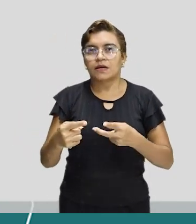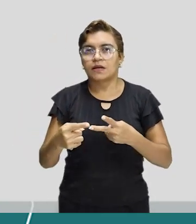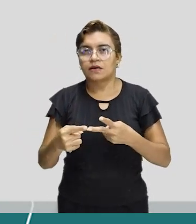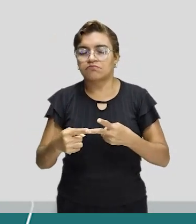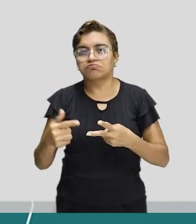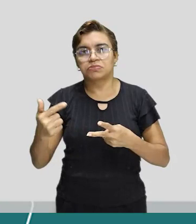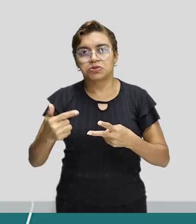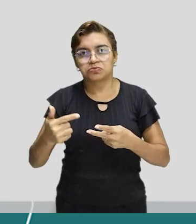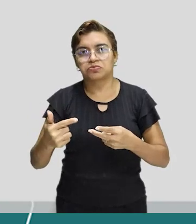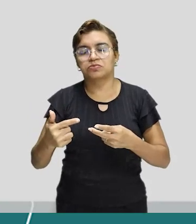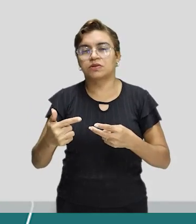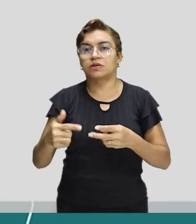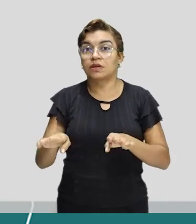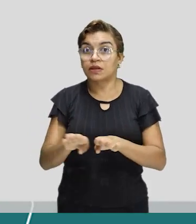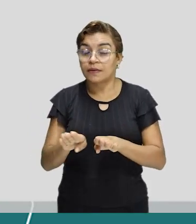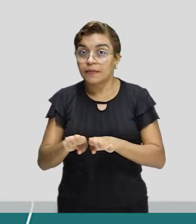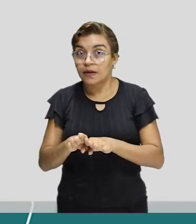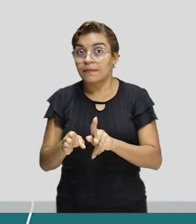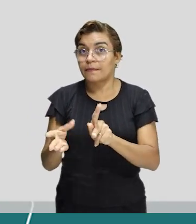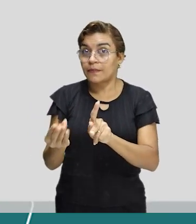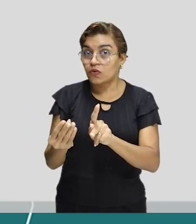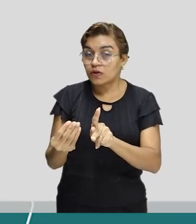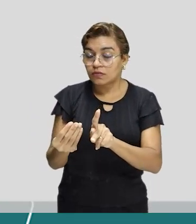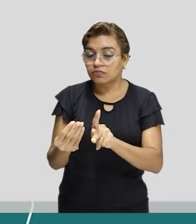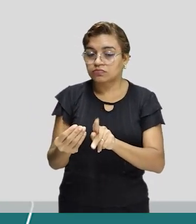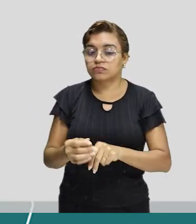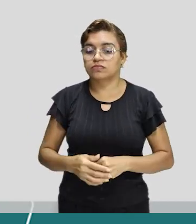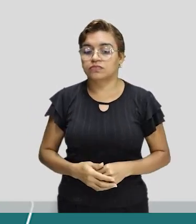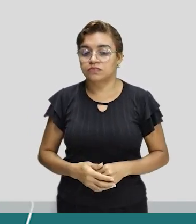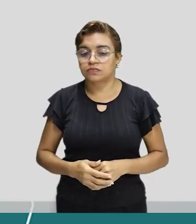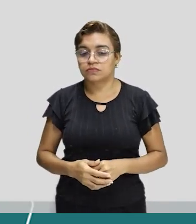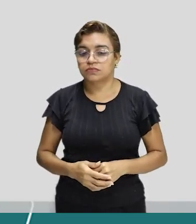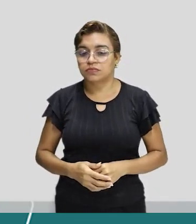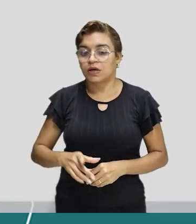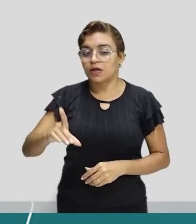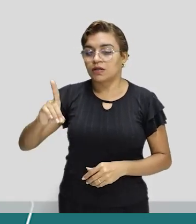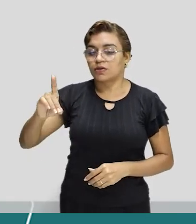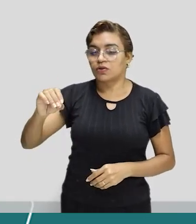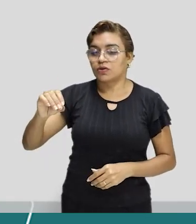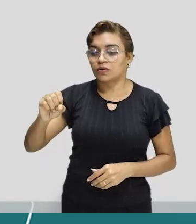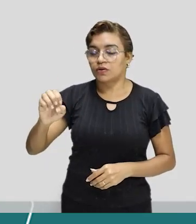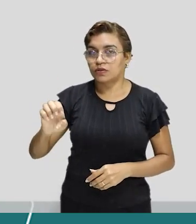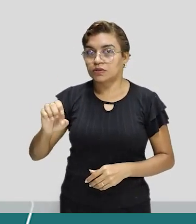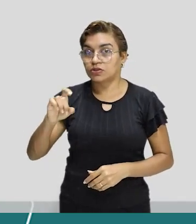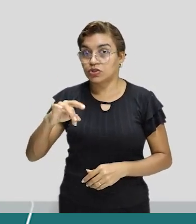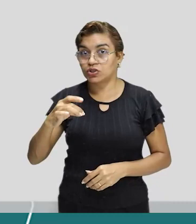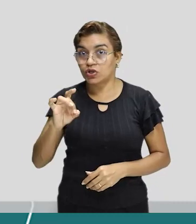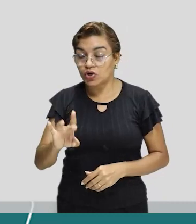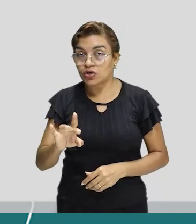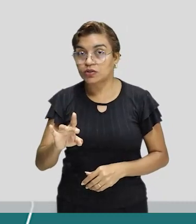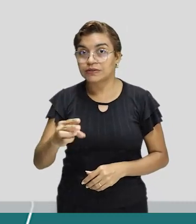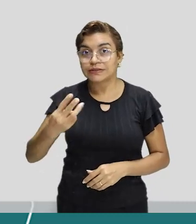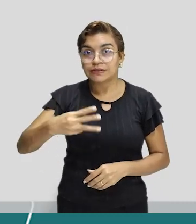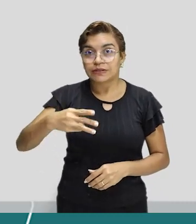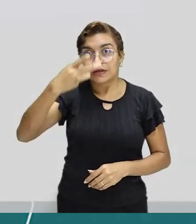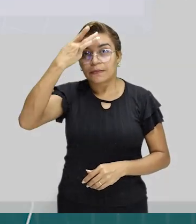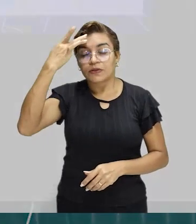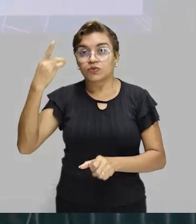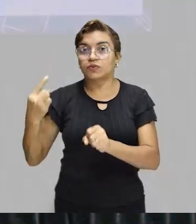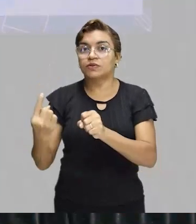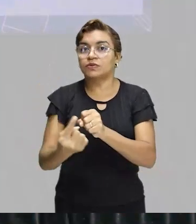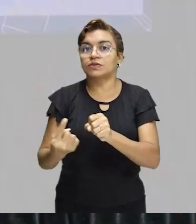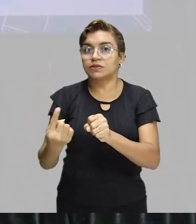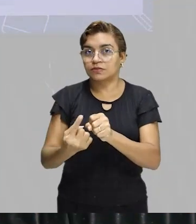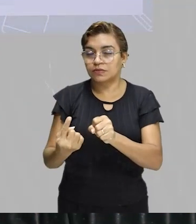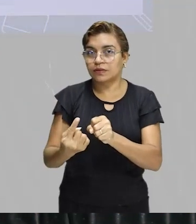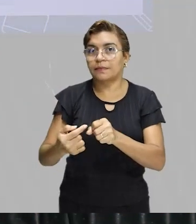plural. Does eu uso somente para a terceira pessoa do singular, que são aquelas pessoas que o